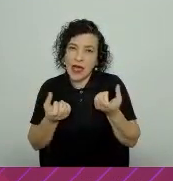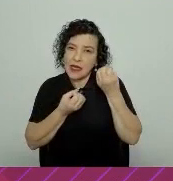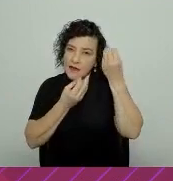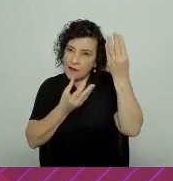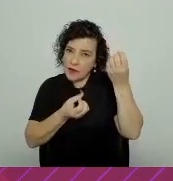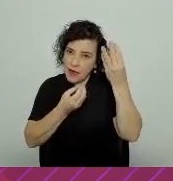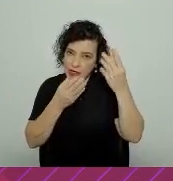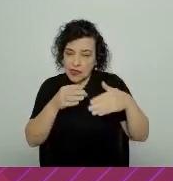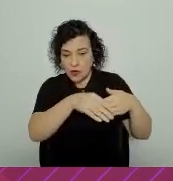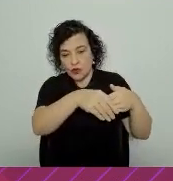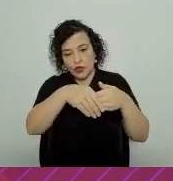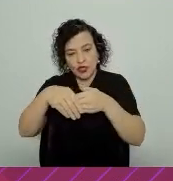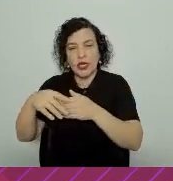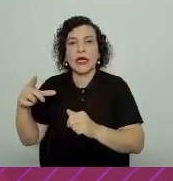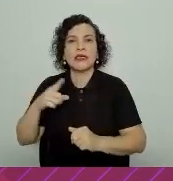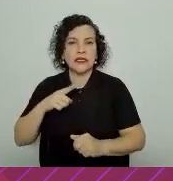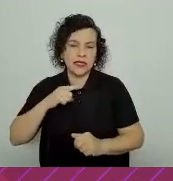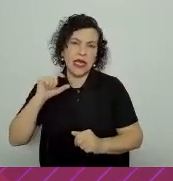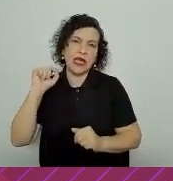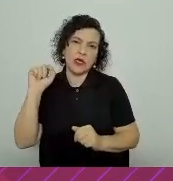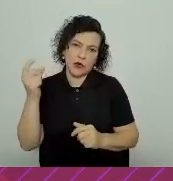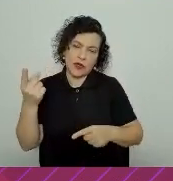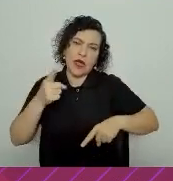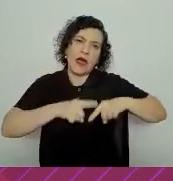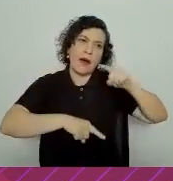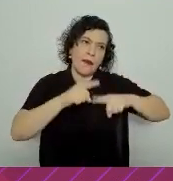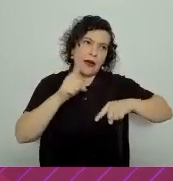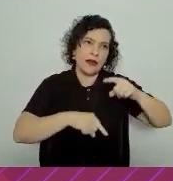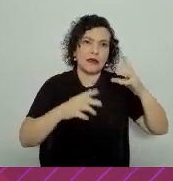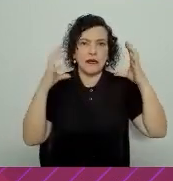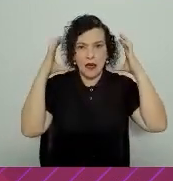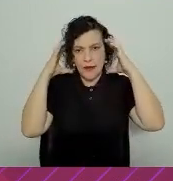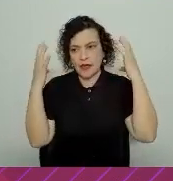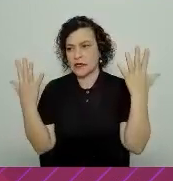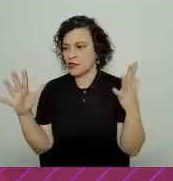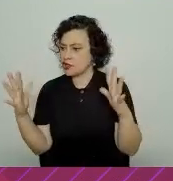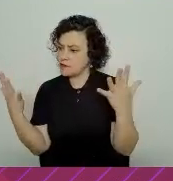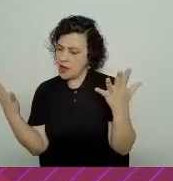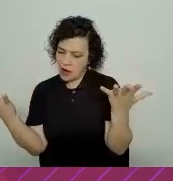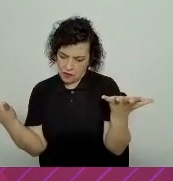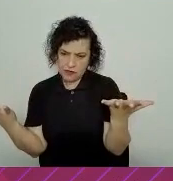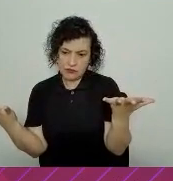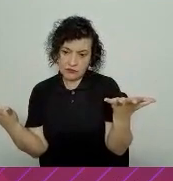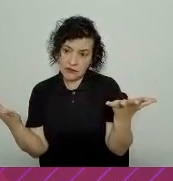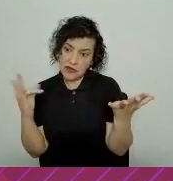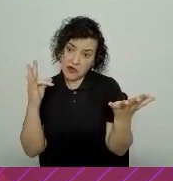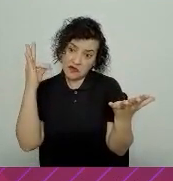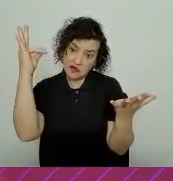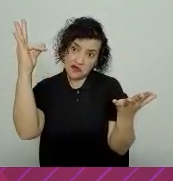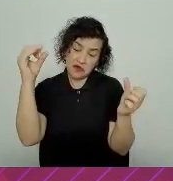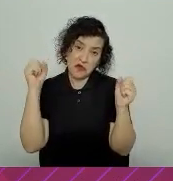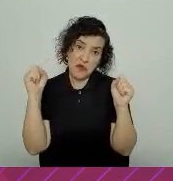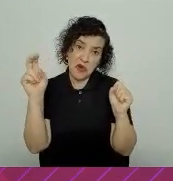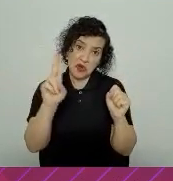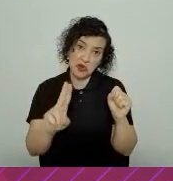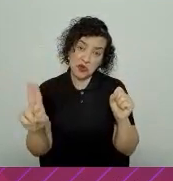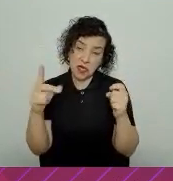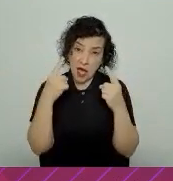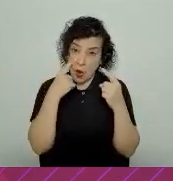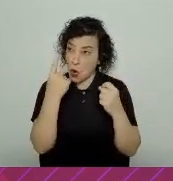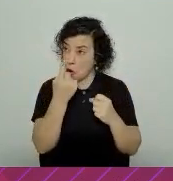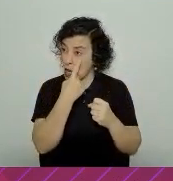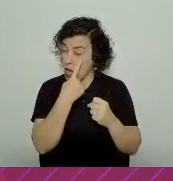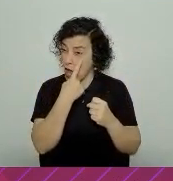de mãos mas também a gente sei lá no futuro Talvez a gente vai usar o próprio olhar como